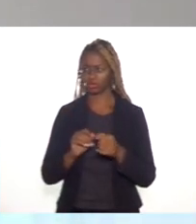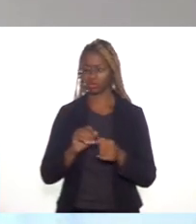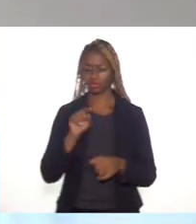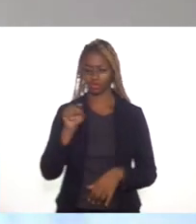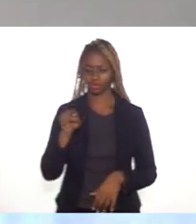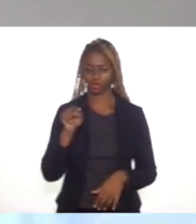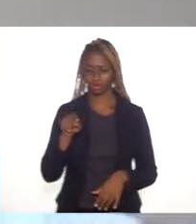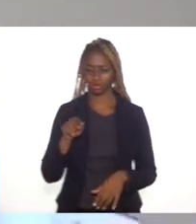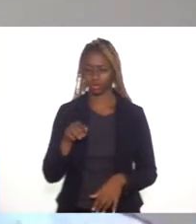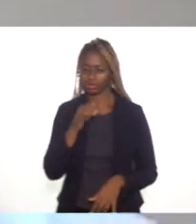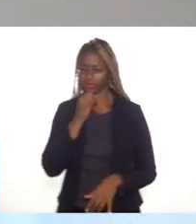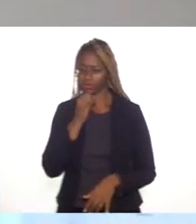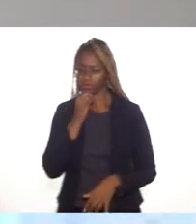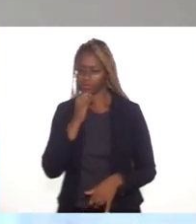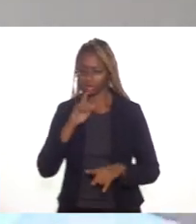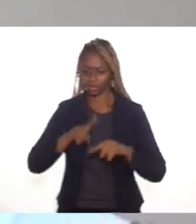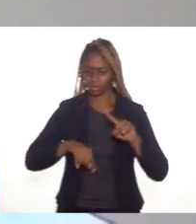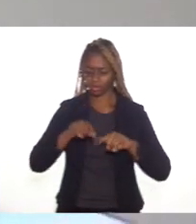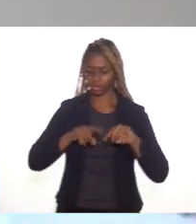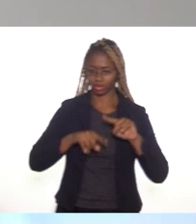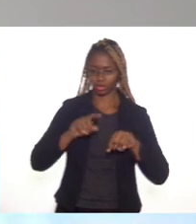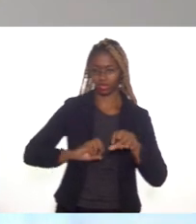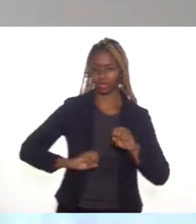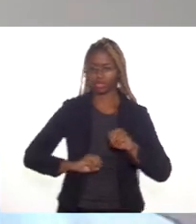dos equipamentos educacionais,